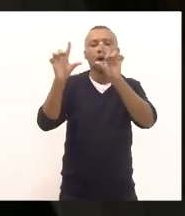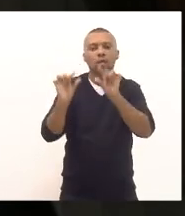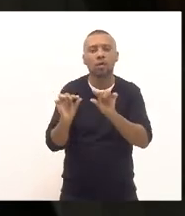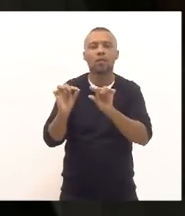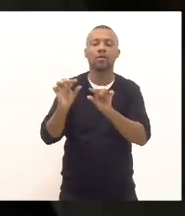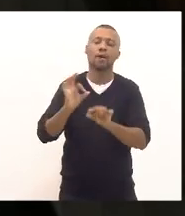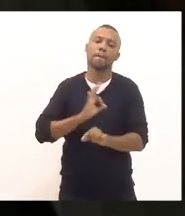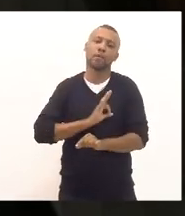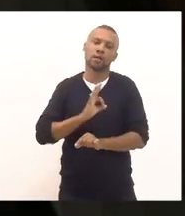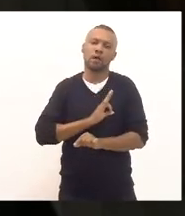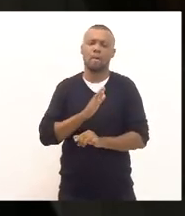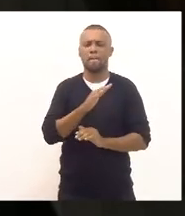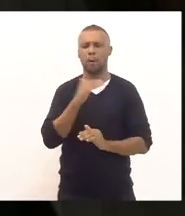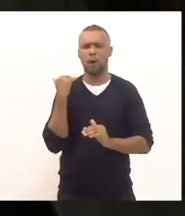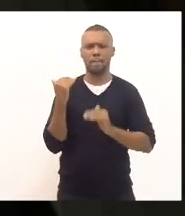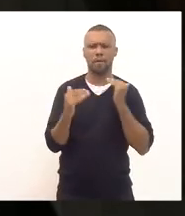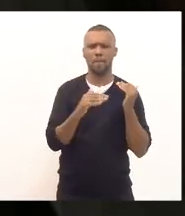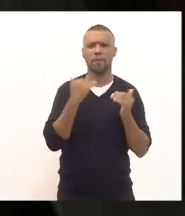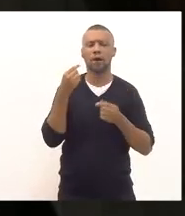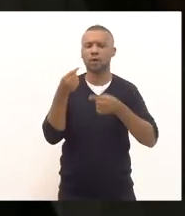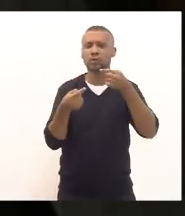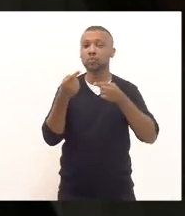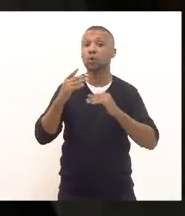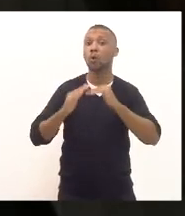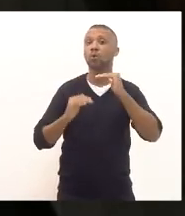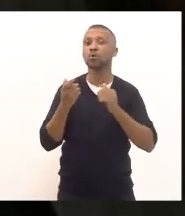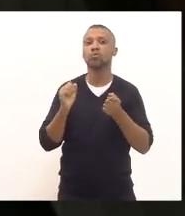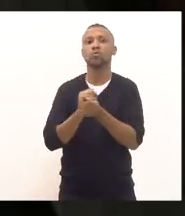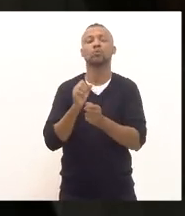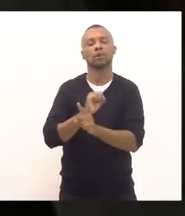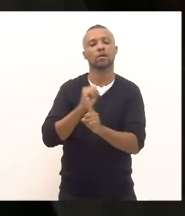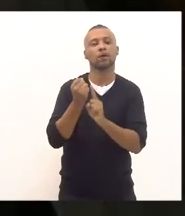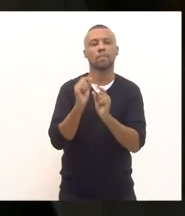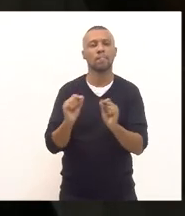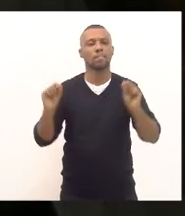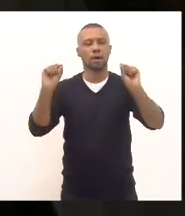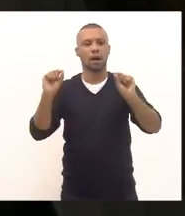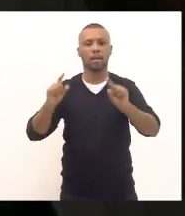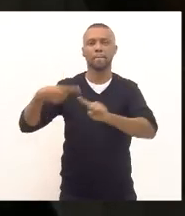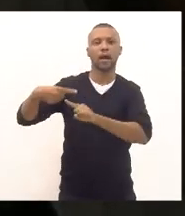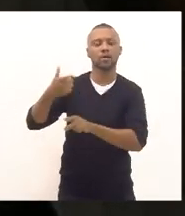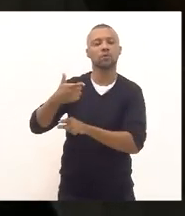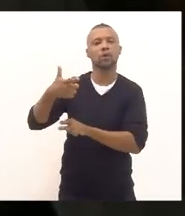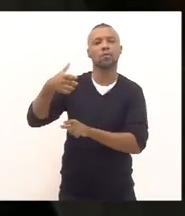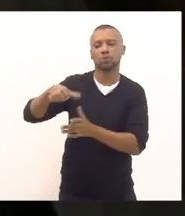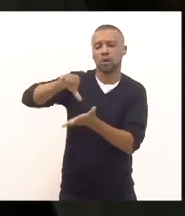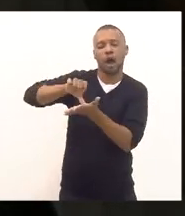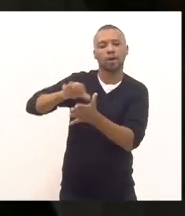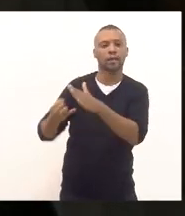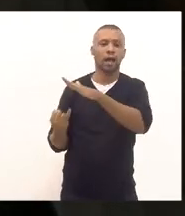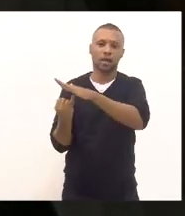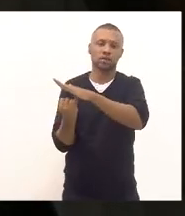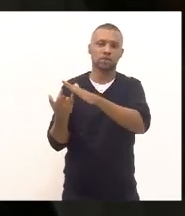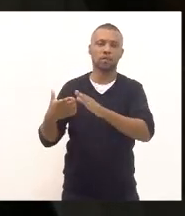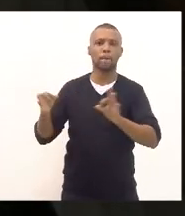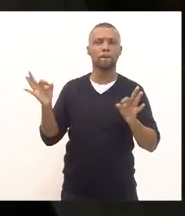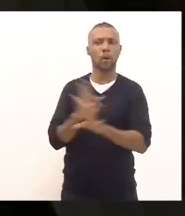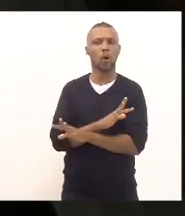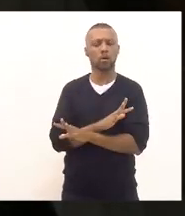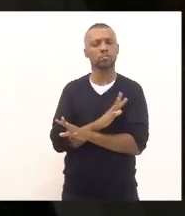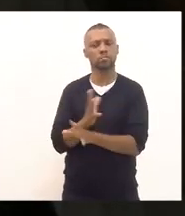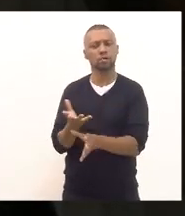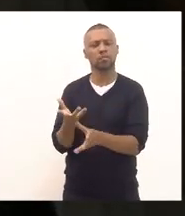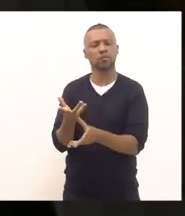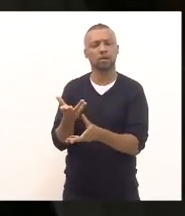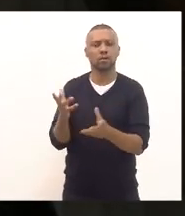policial discutiu de construído com a sociedade civil e com os órgãos que estão em institucionalmente preparados e